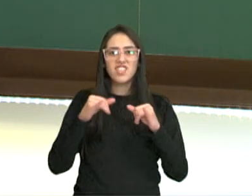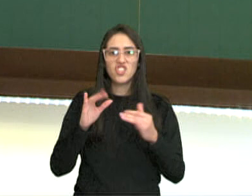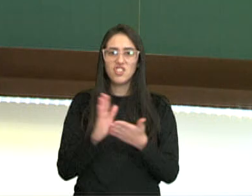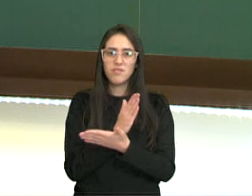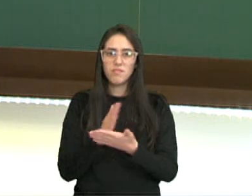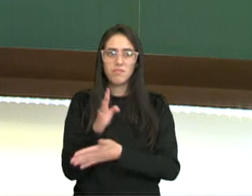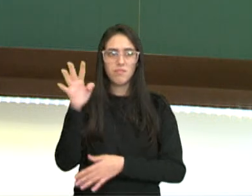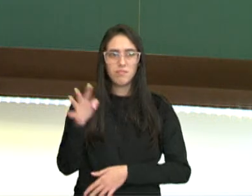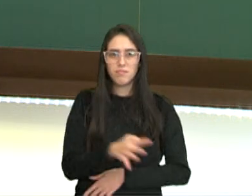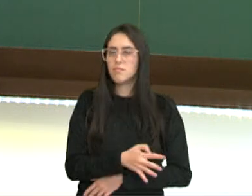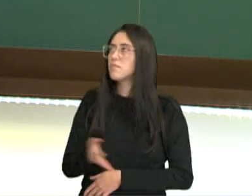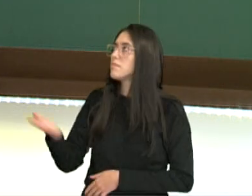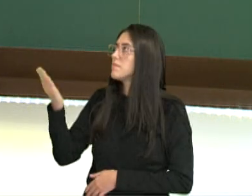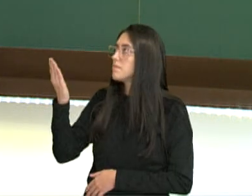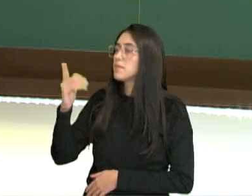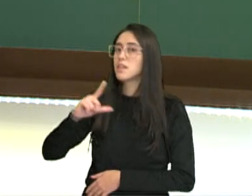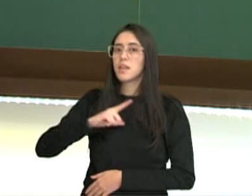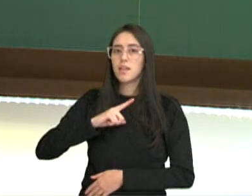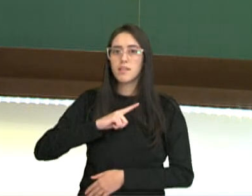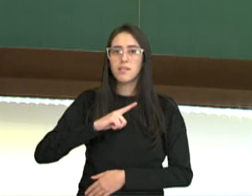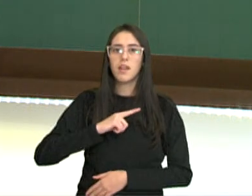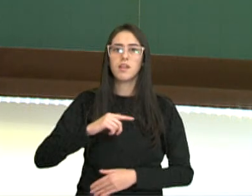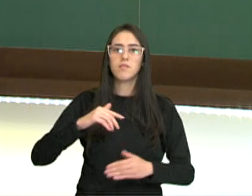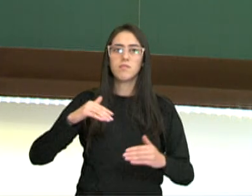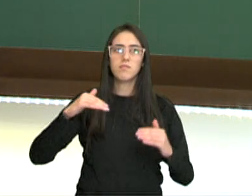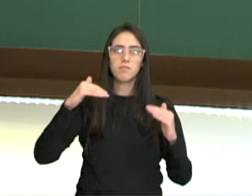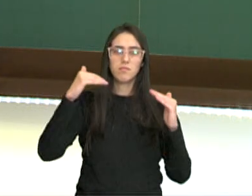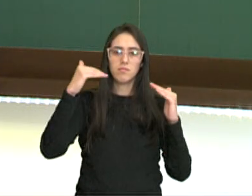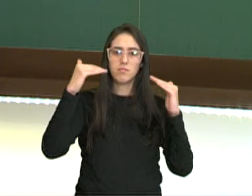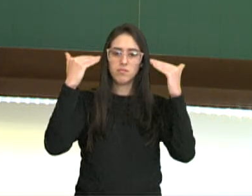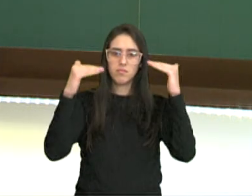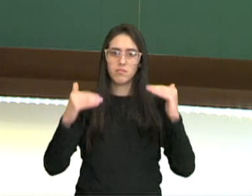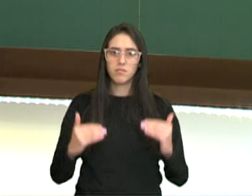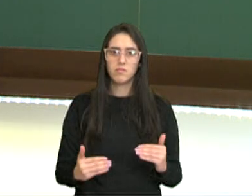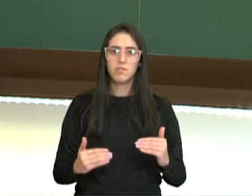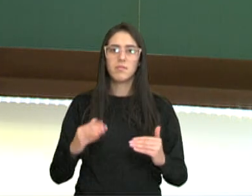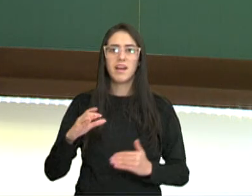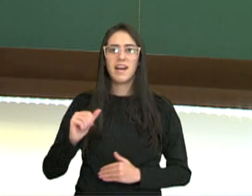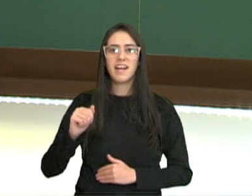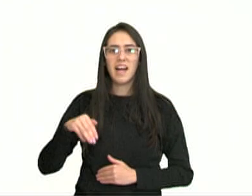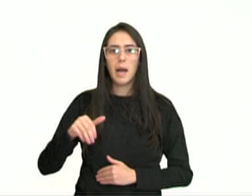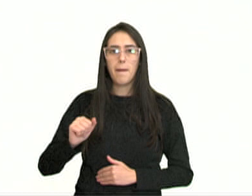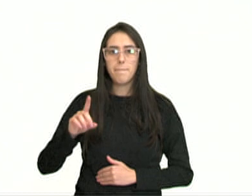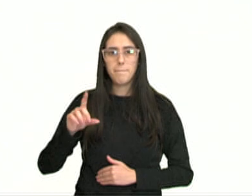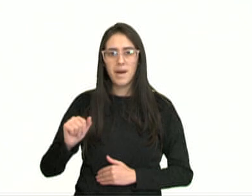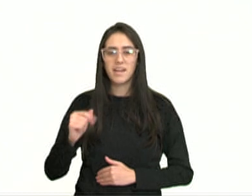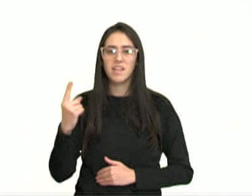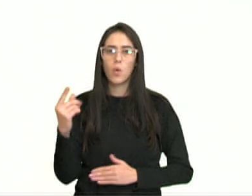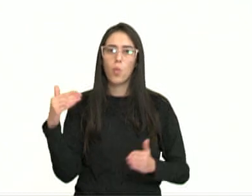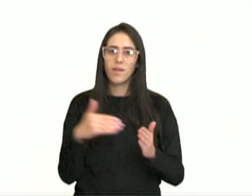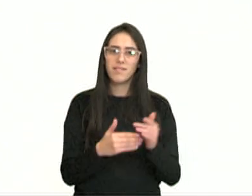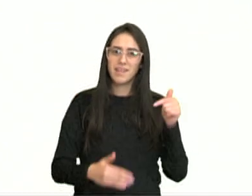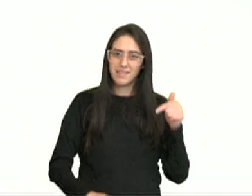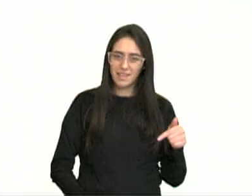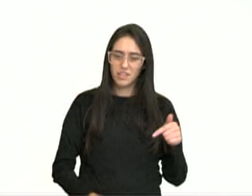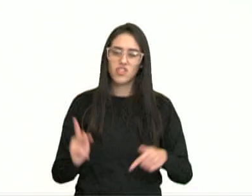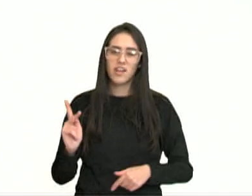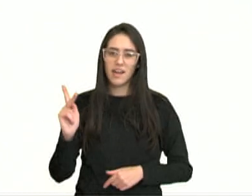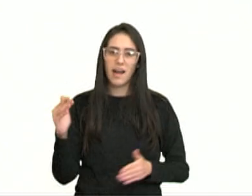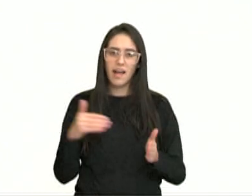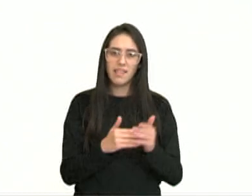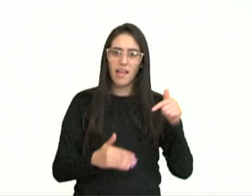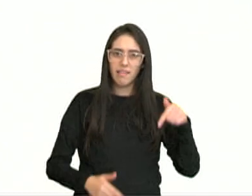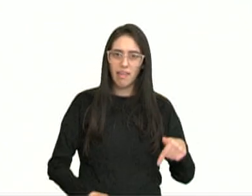distribuição eletrônica. Então, a gente tem aqui as nossas camadas, que vão de 1 a 7, das nossas letras K até Q, e representamos aqui,